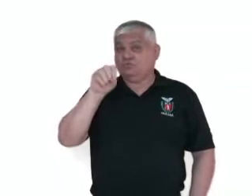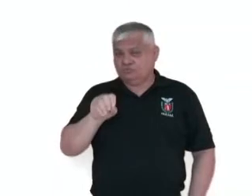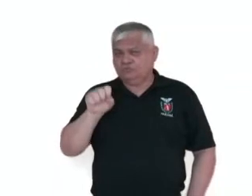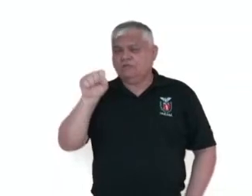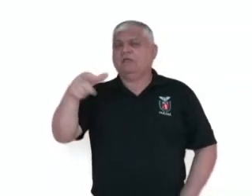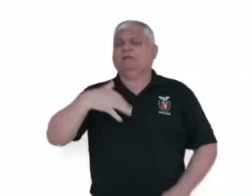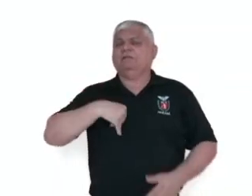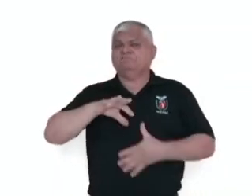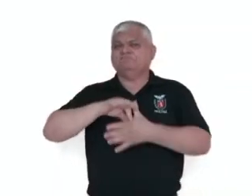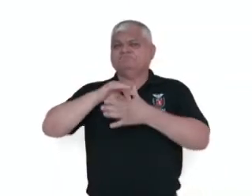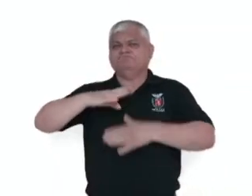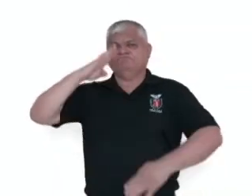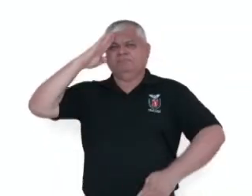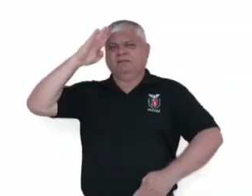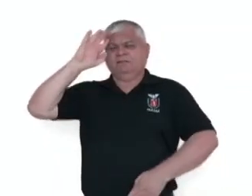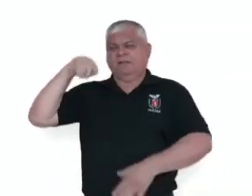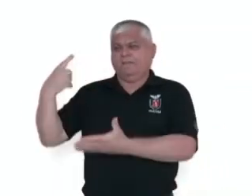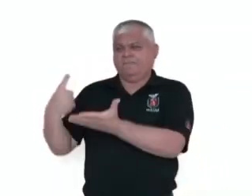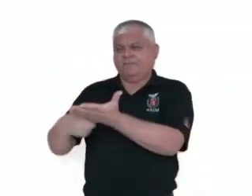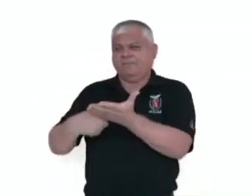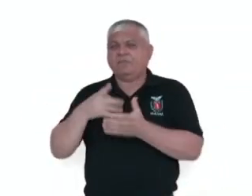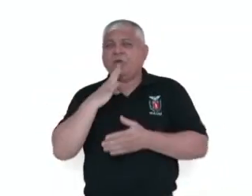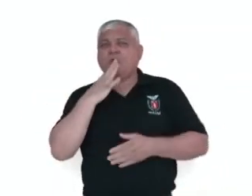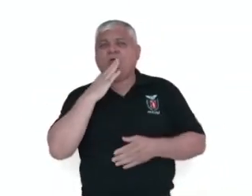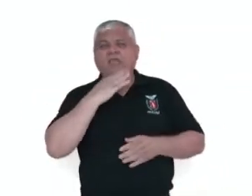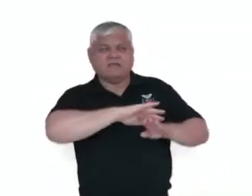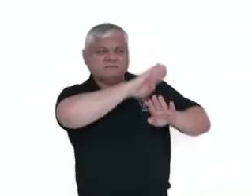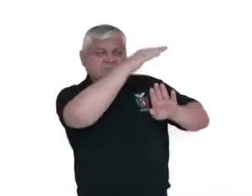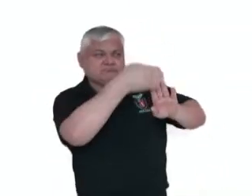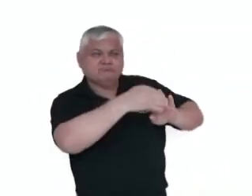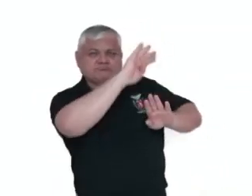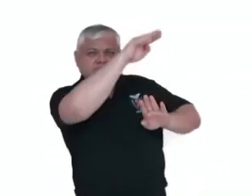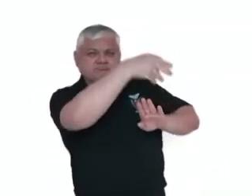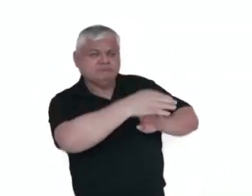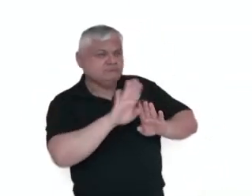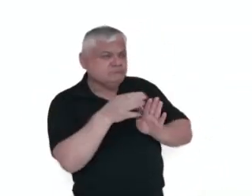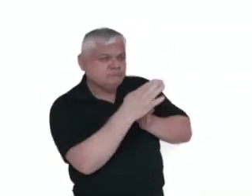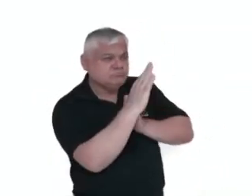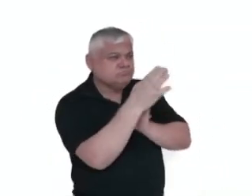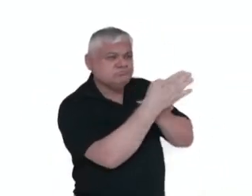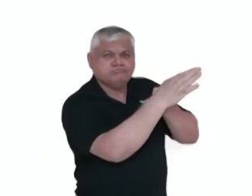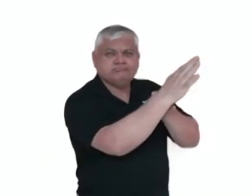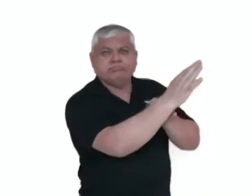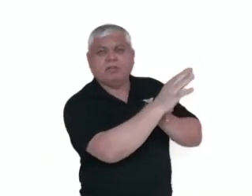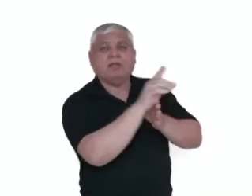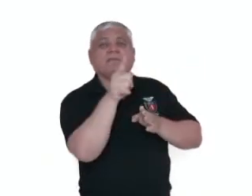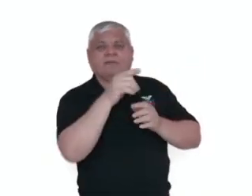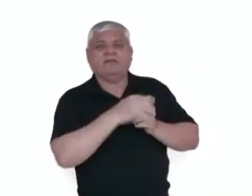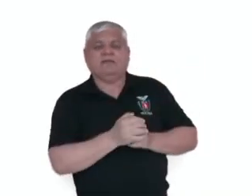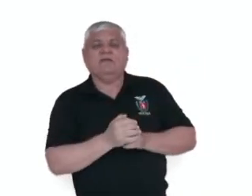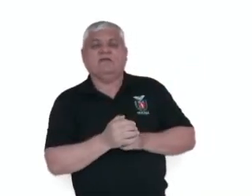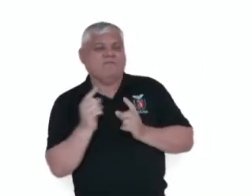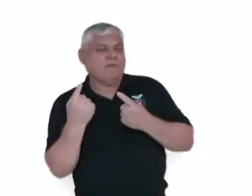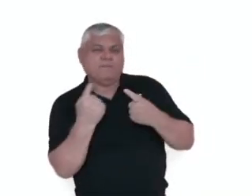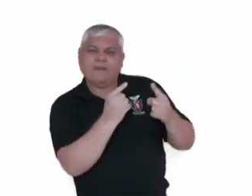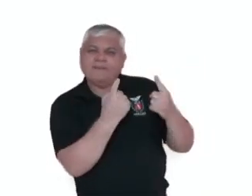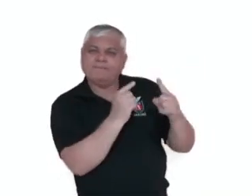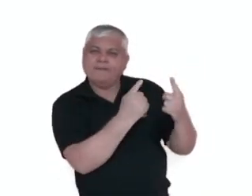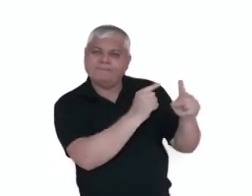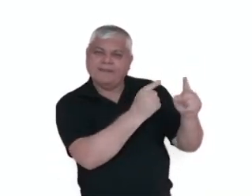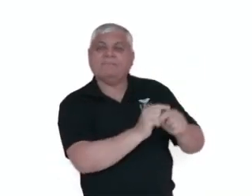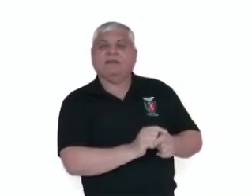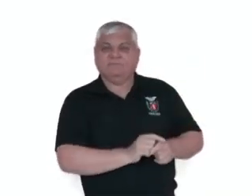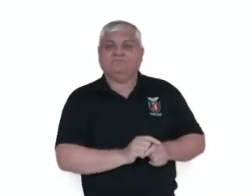superioridade militar e um maior conhecimento da Serra da Barriga desequilibraram a luta em favor dos mercenários.